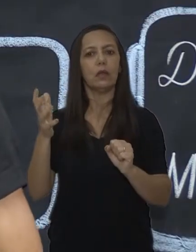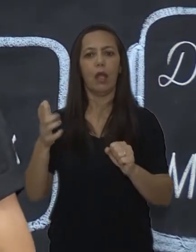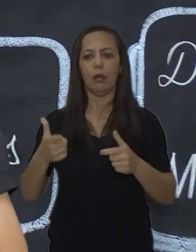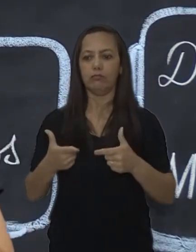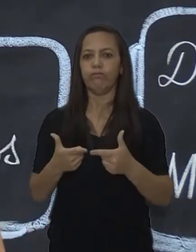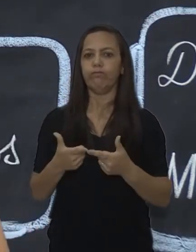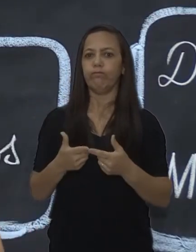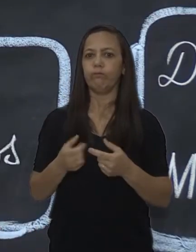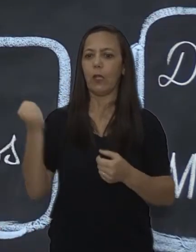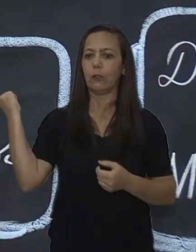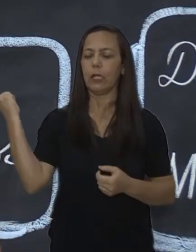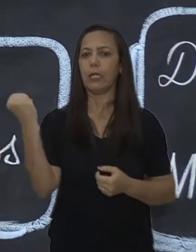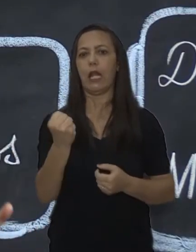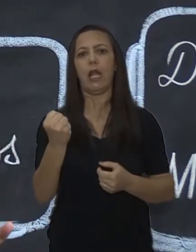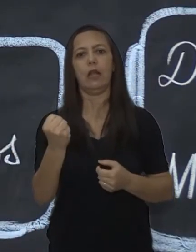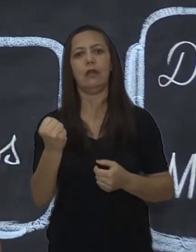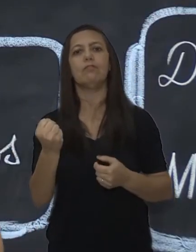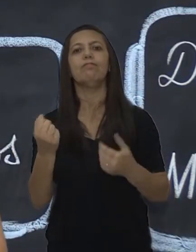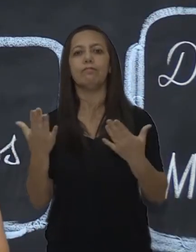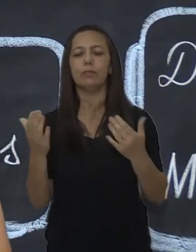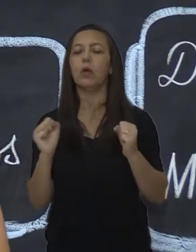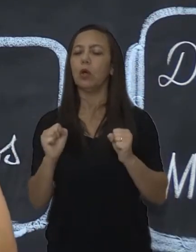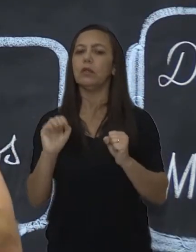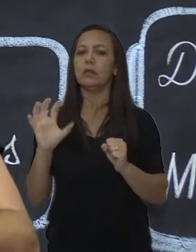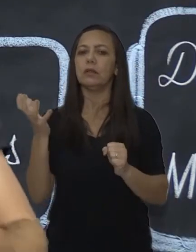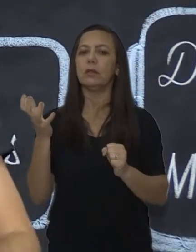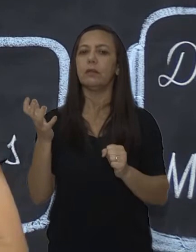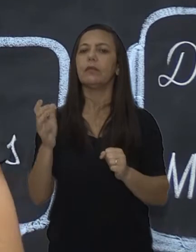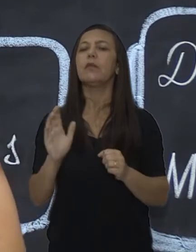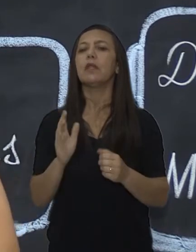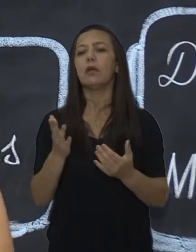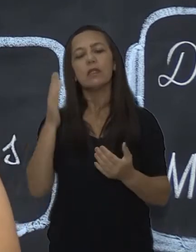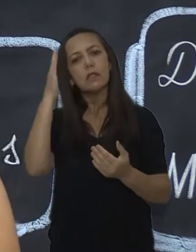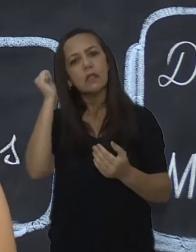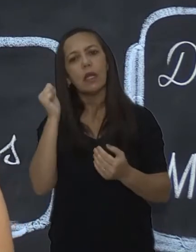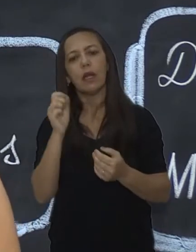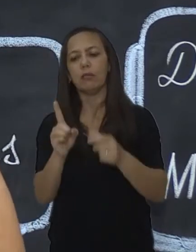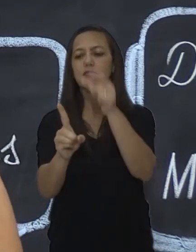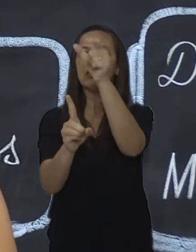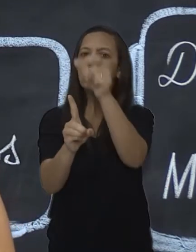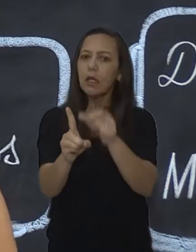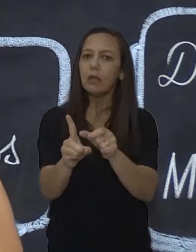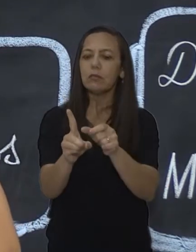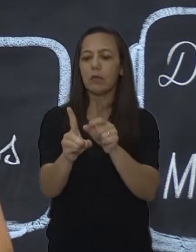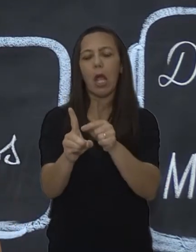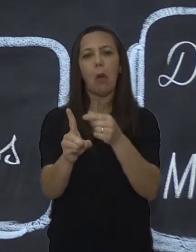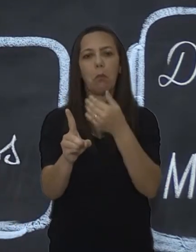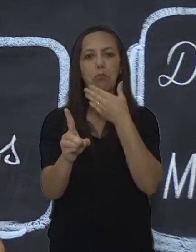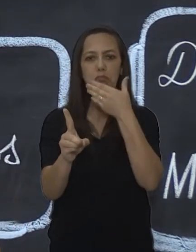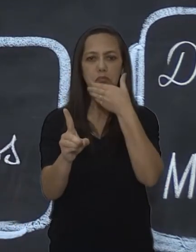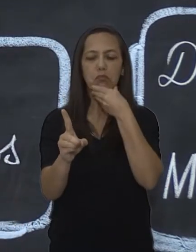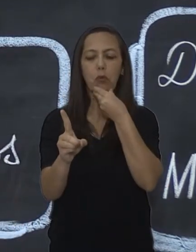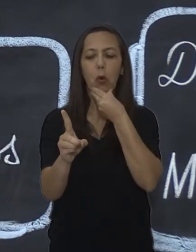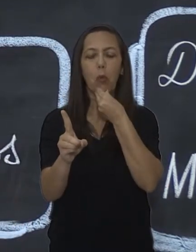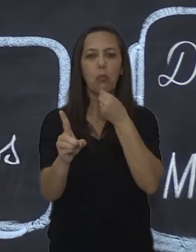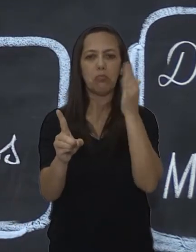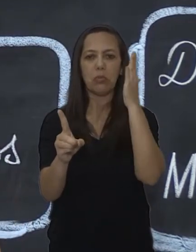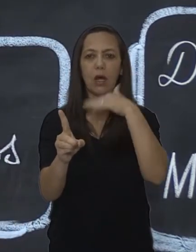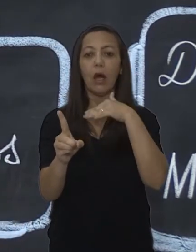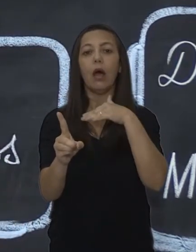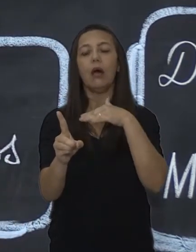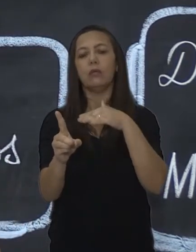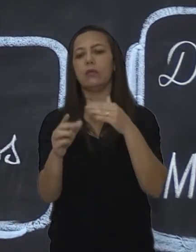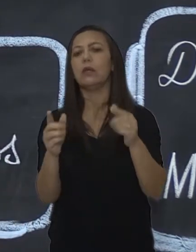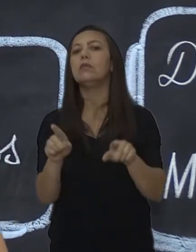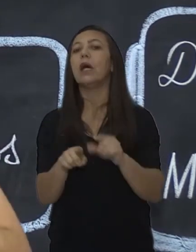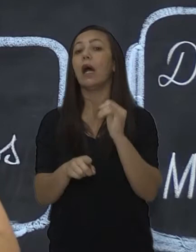crime, e muitas vezes a gente já tem o indicativo de quem é esse bandido, de quem é esse criminoso, ou muitas vezes o papel dessa narrativa de mistério